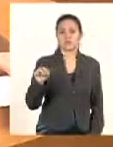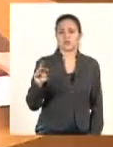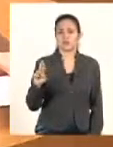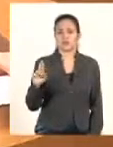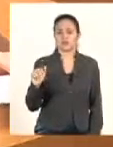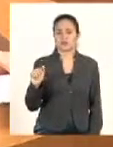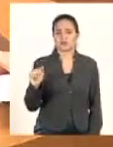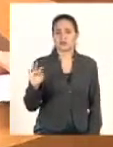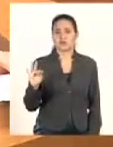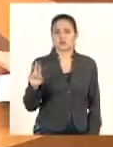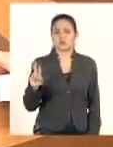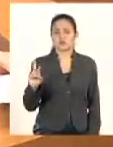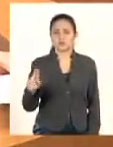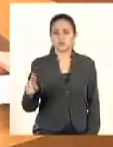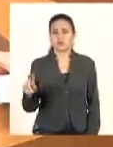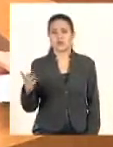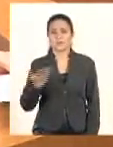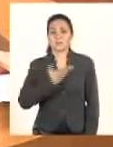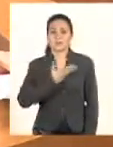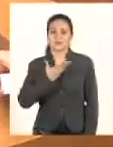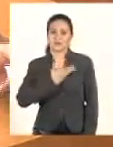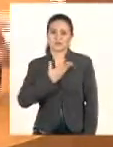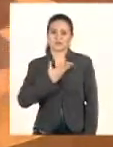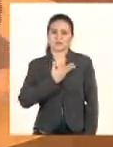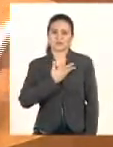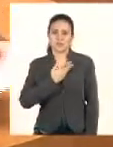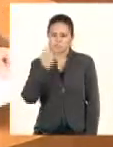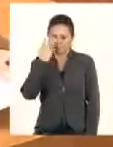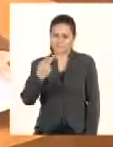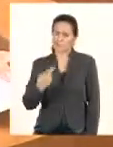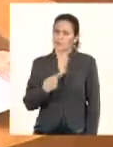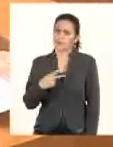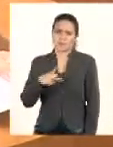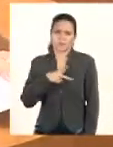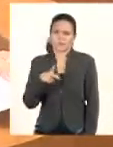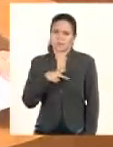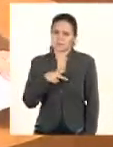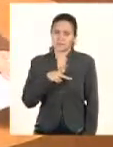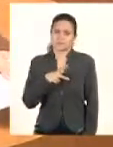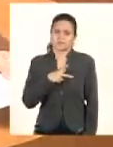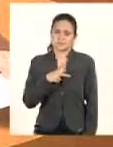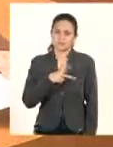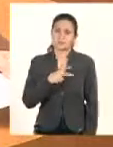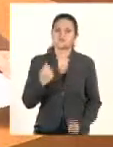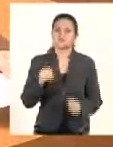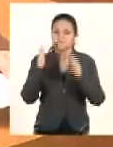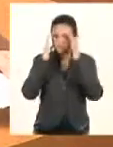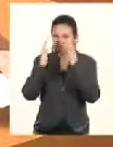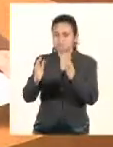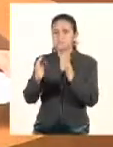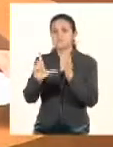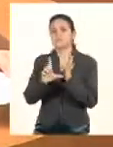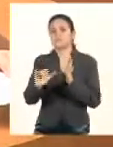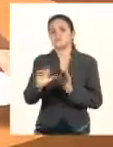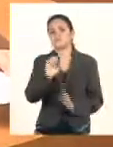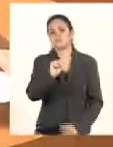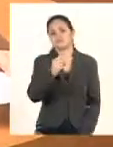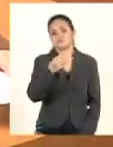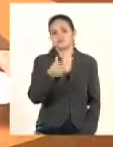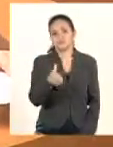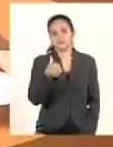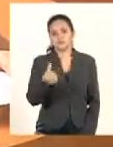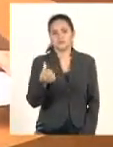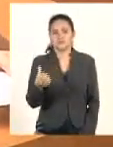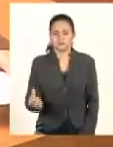amigo dele, isso é facultativo a ele. Agora, a formação tem que se respeitar a lei 8.666 e tem que se